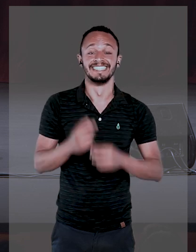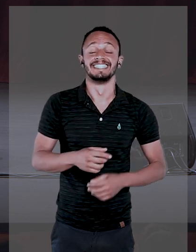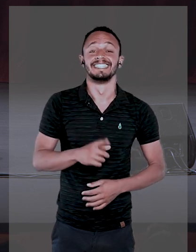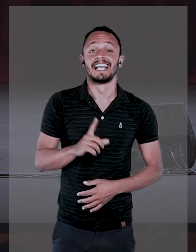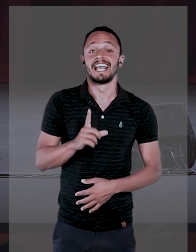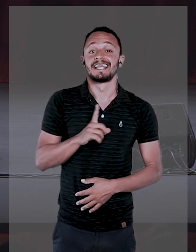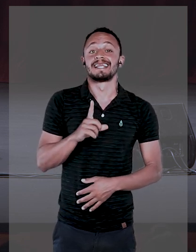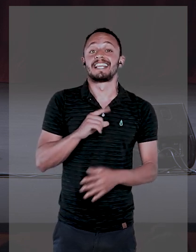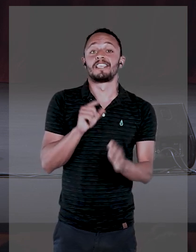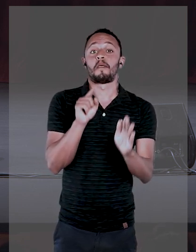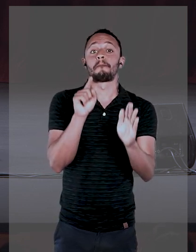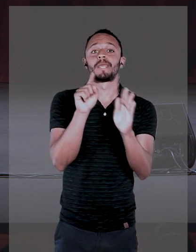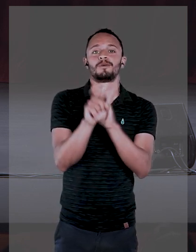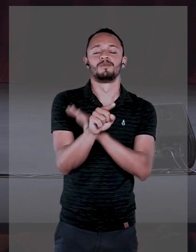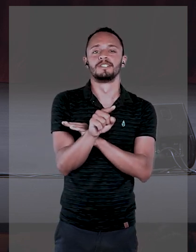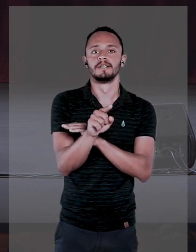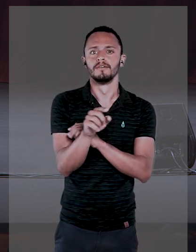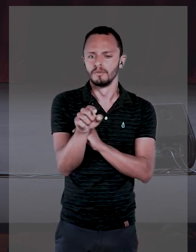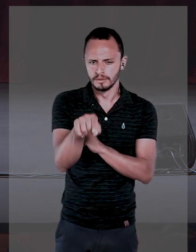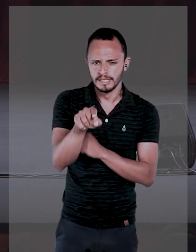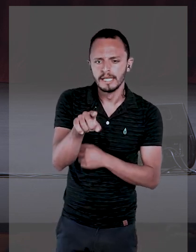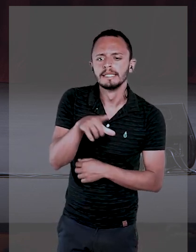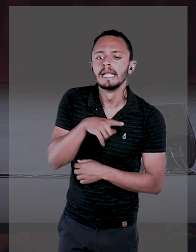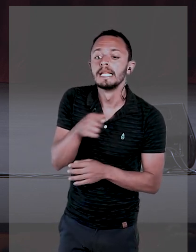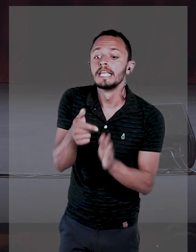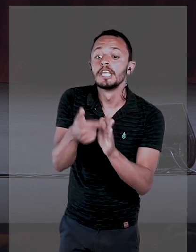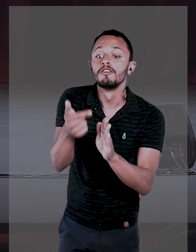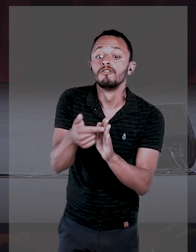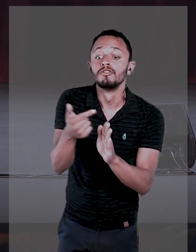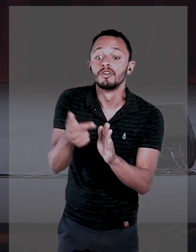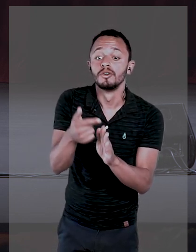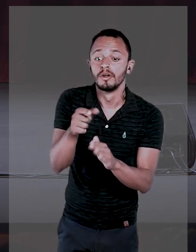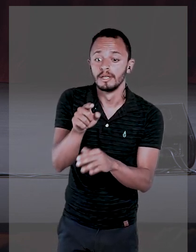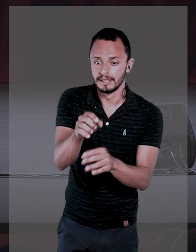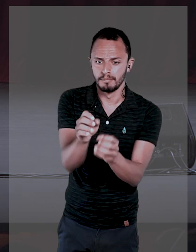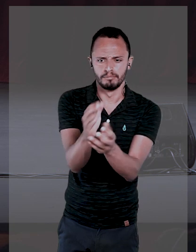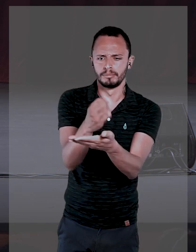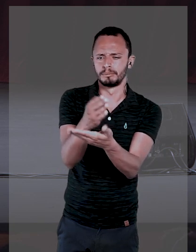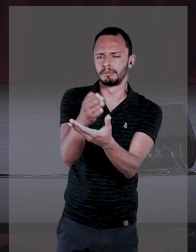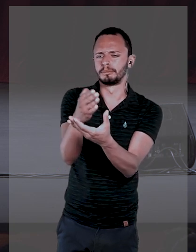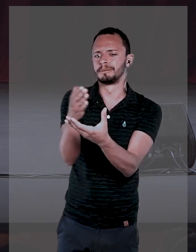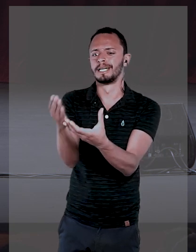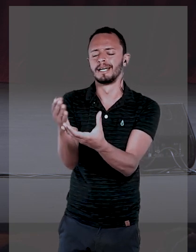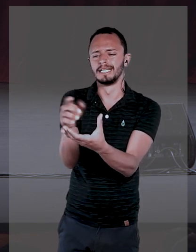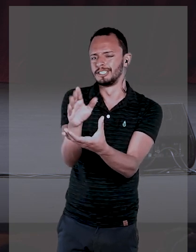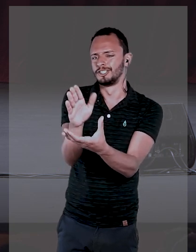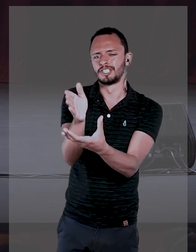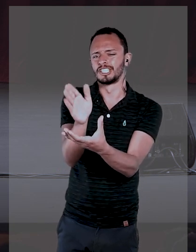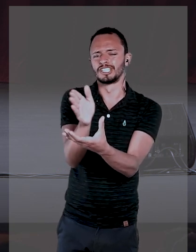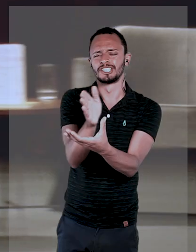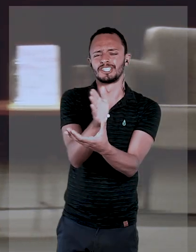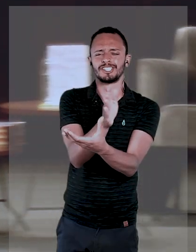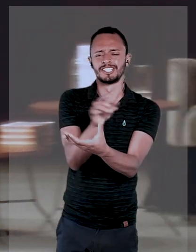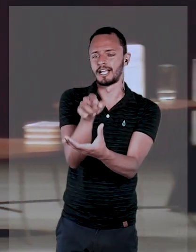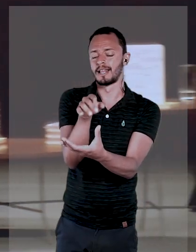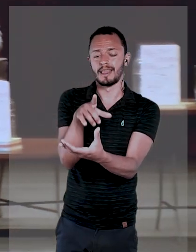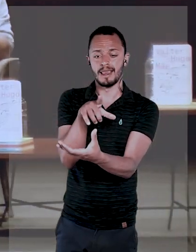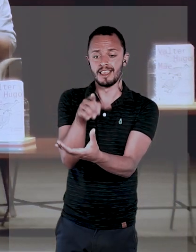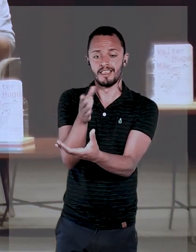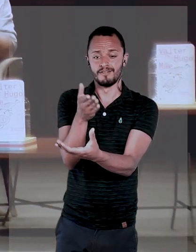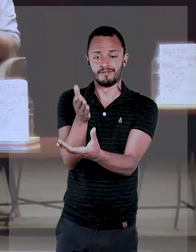Espera aí. Peraí, Val, tem uma ali, ó. Não, tenho que fazer uma pergunta. Peraí, pergunta. Ei, você tem muitos livros. Alguém tem mais livros do que